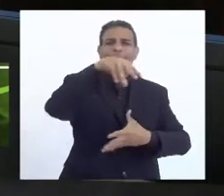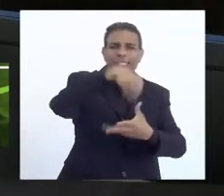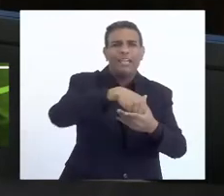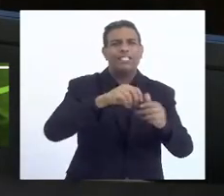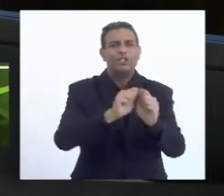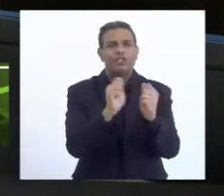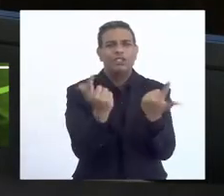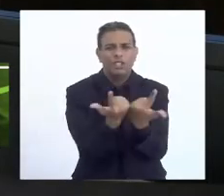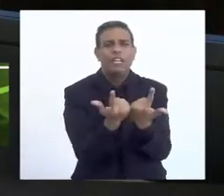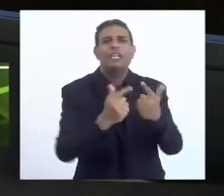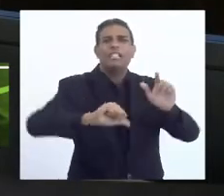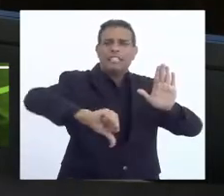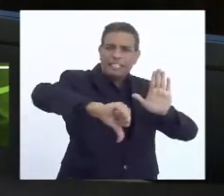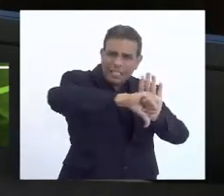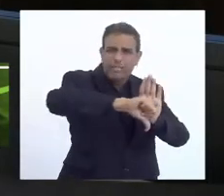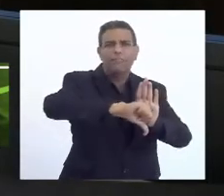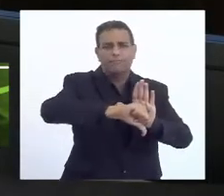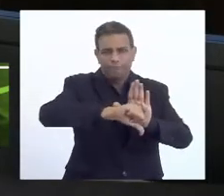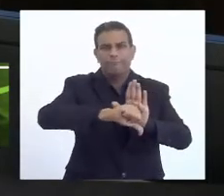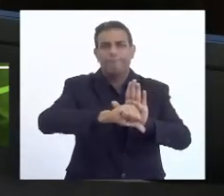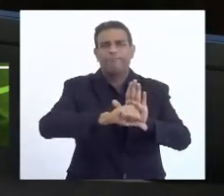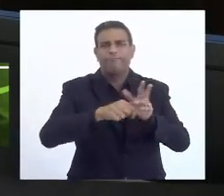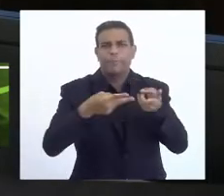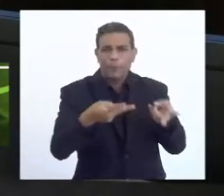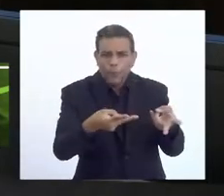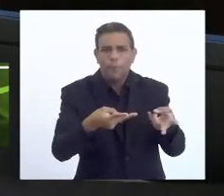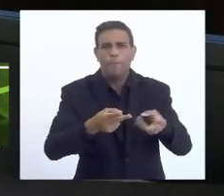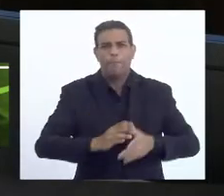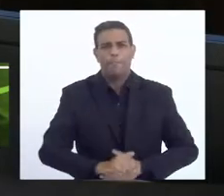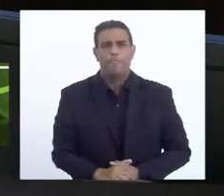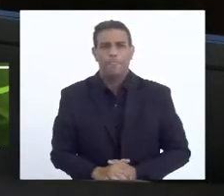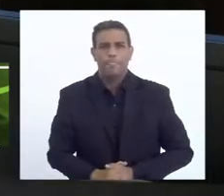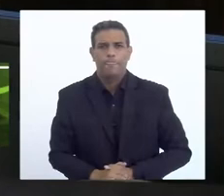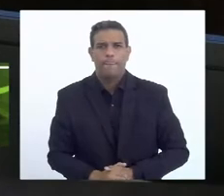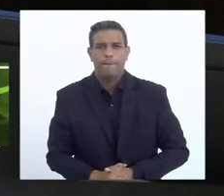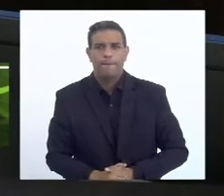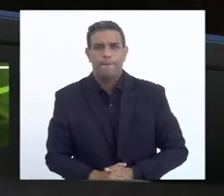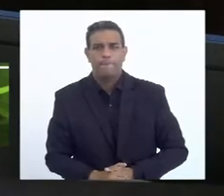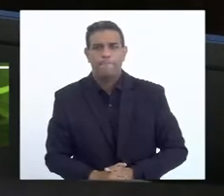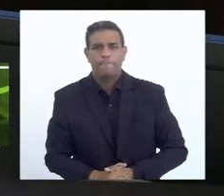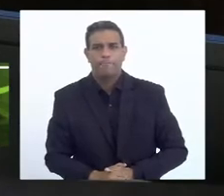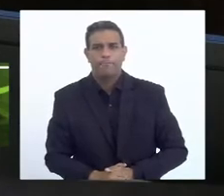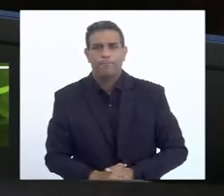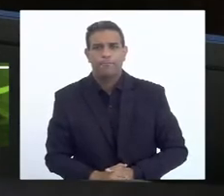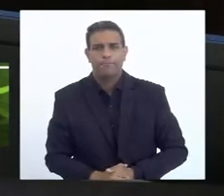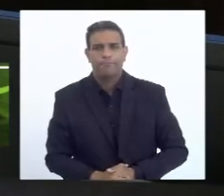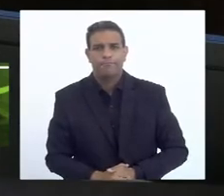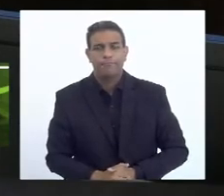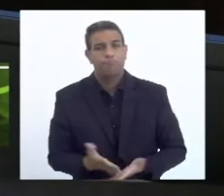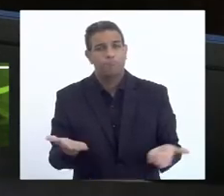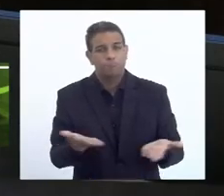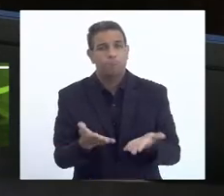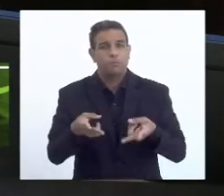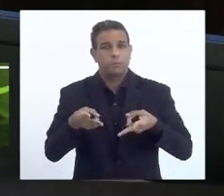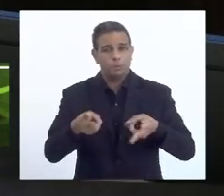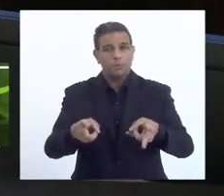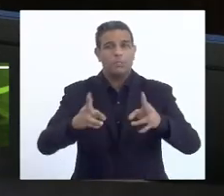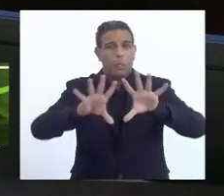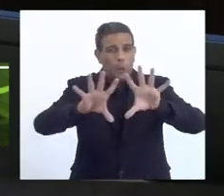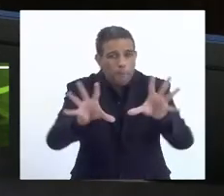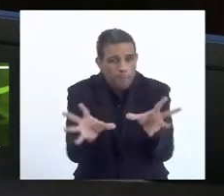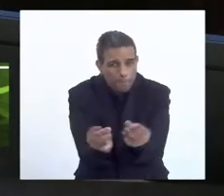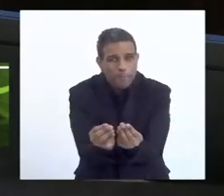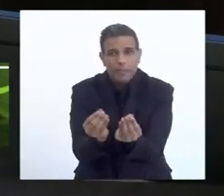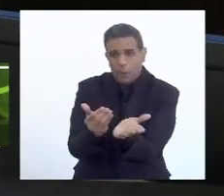casas legislativas como quebra de decoro parlamentar. E aí sigo aqui para concluir a minha